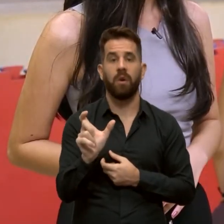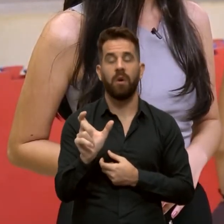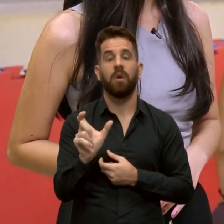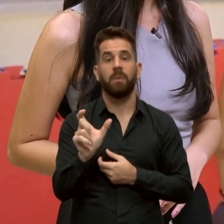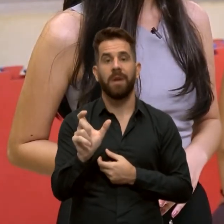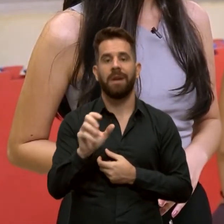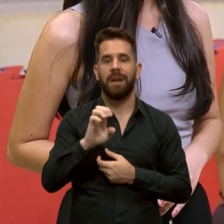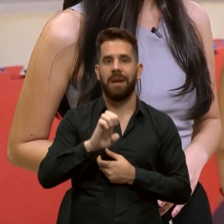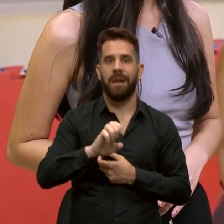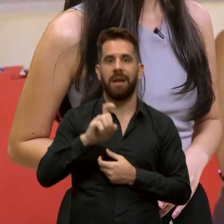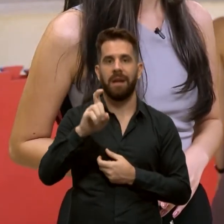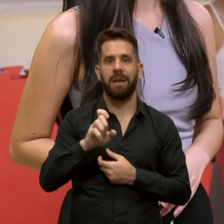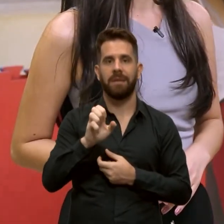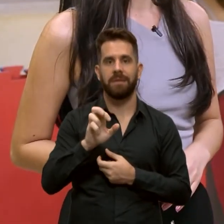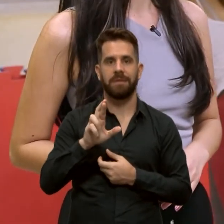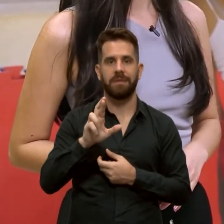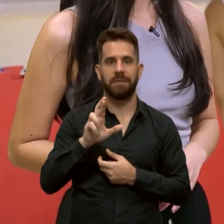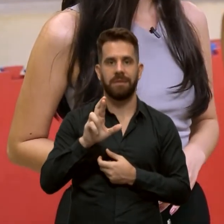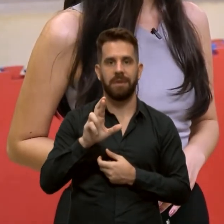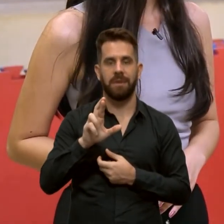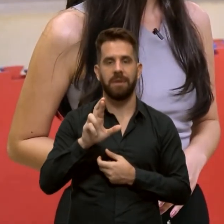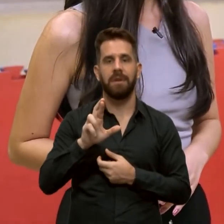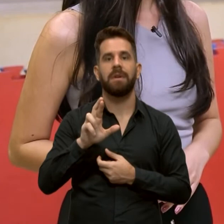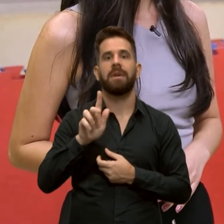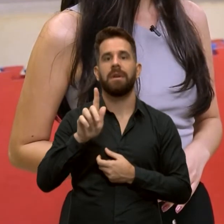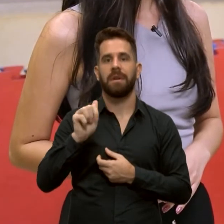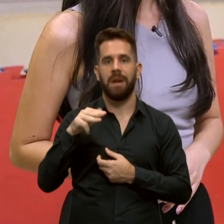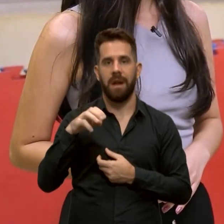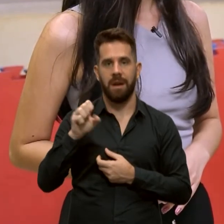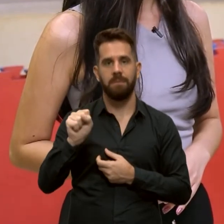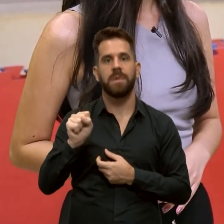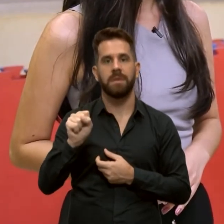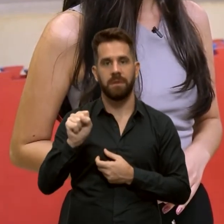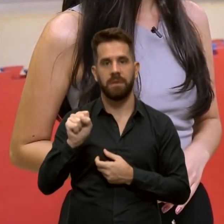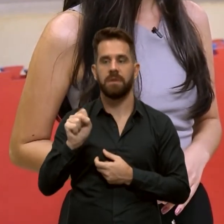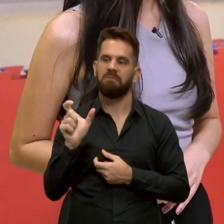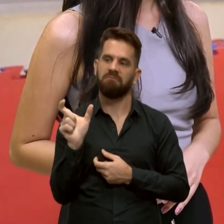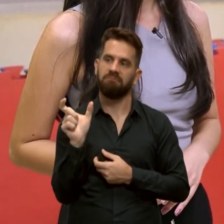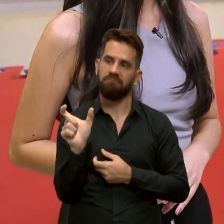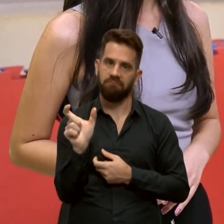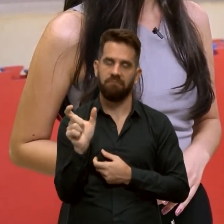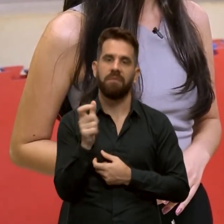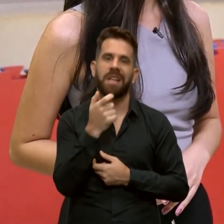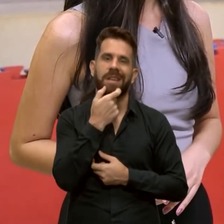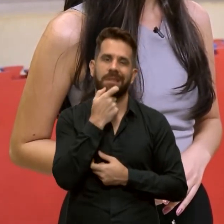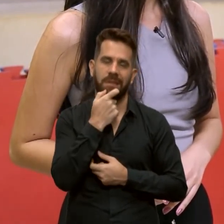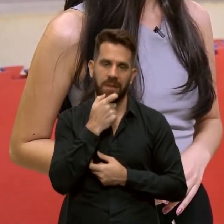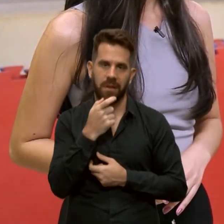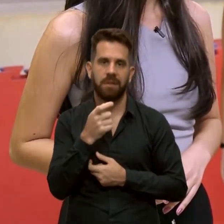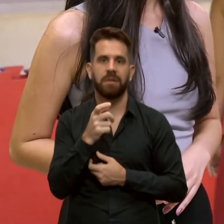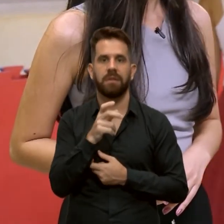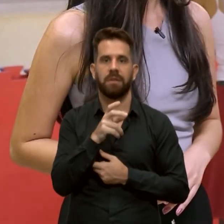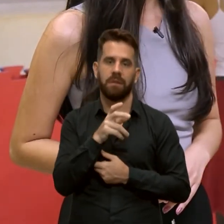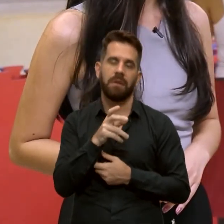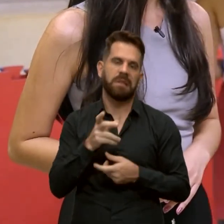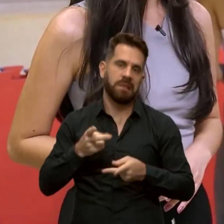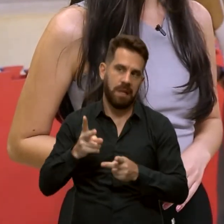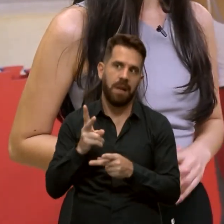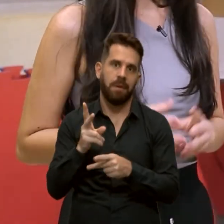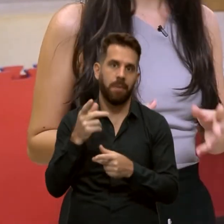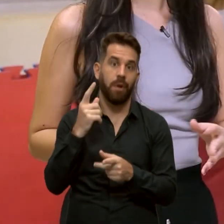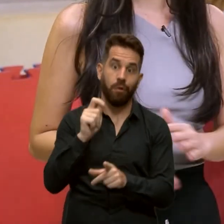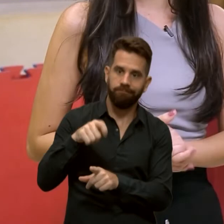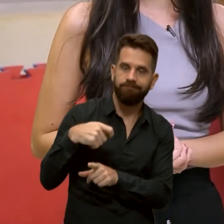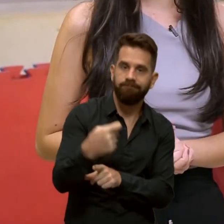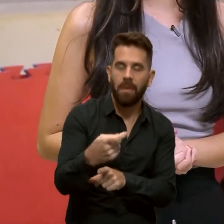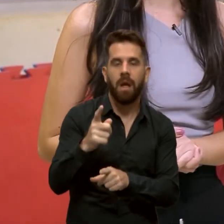é Exergames, que é o exercício mais games, que vem do inglês. Então a gente carinhosamente chama sempre de Exergames. E